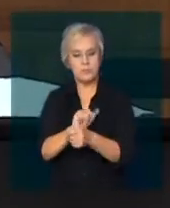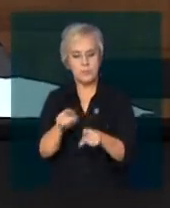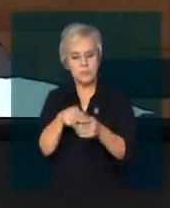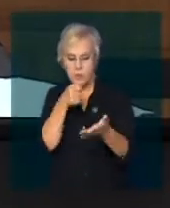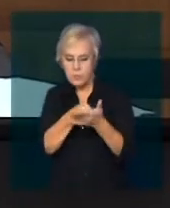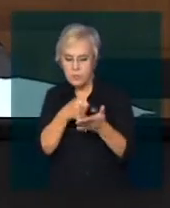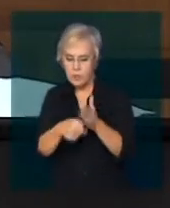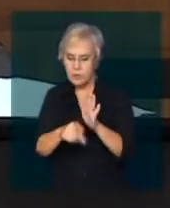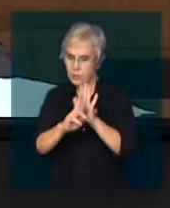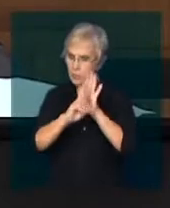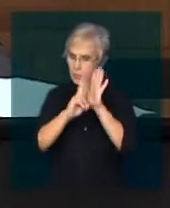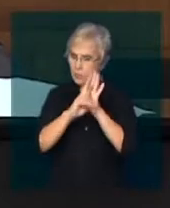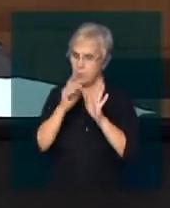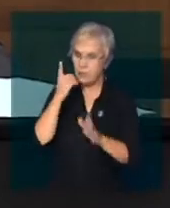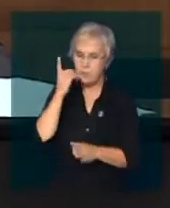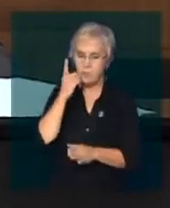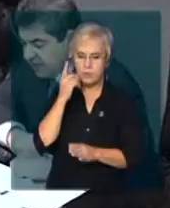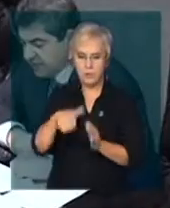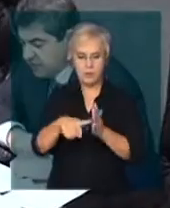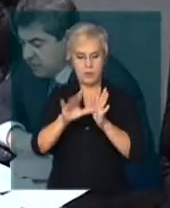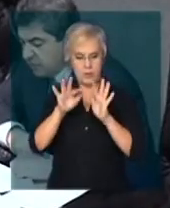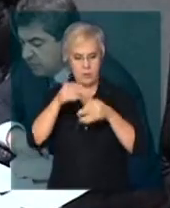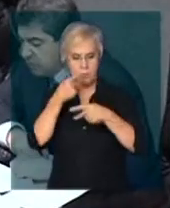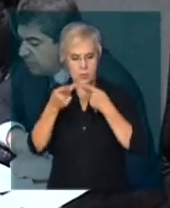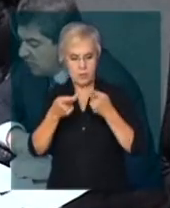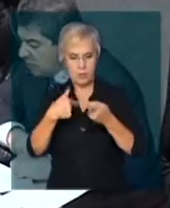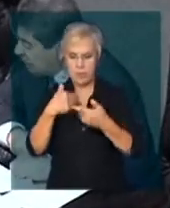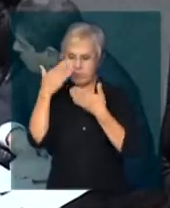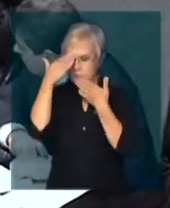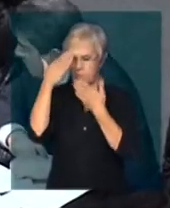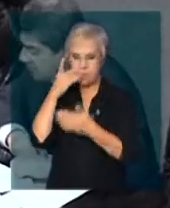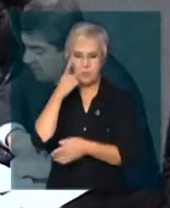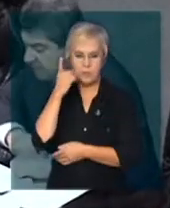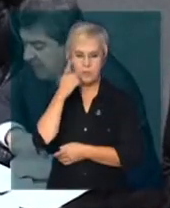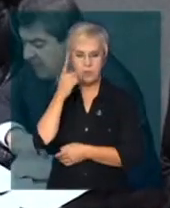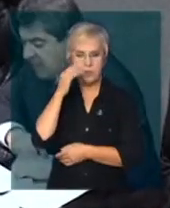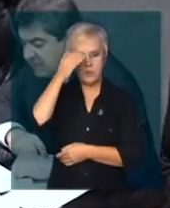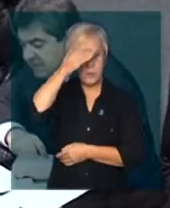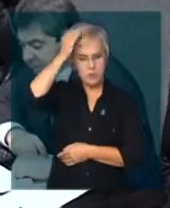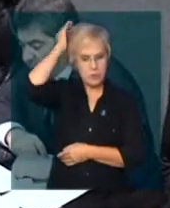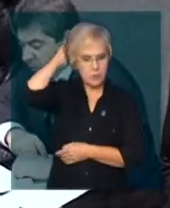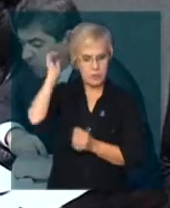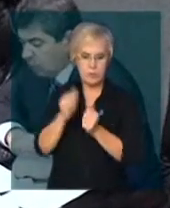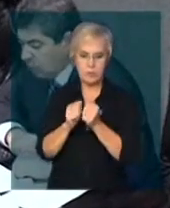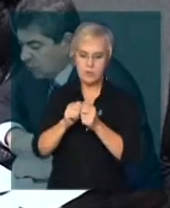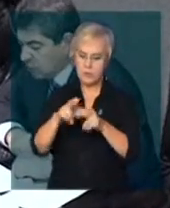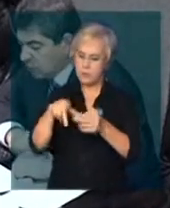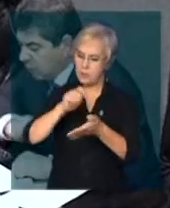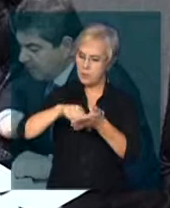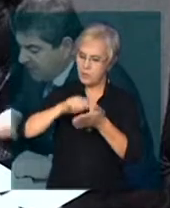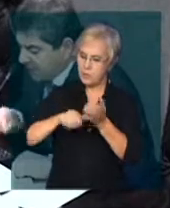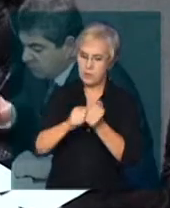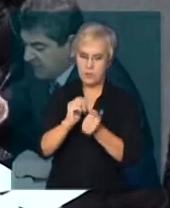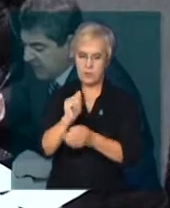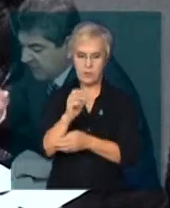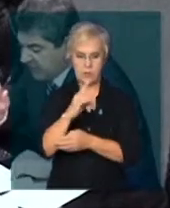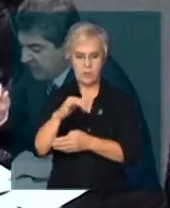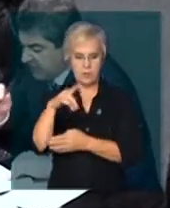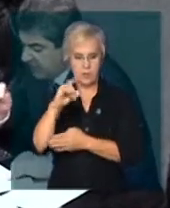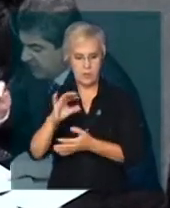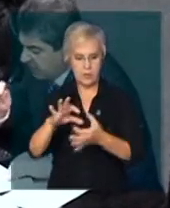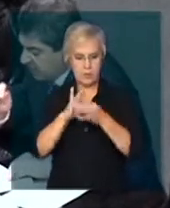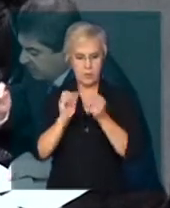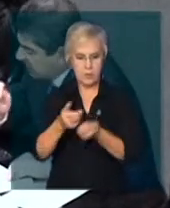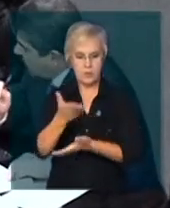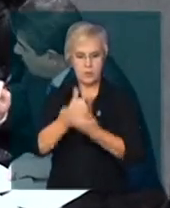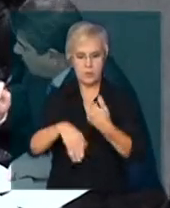seus representantes. Antes de terminar, eu quero agradecer ao deputado Eduardo Cunha pela assinatura do acordo de cooperação